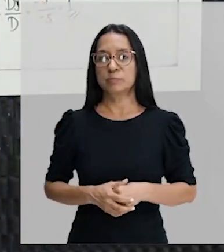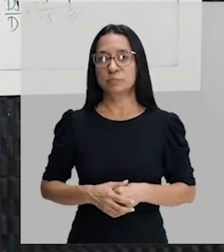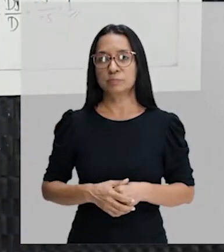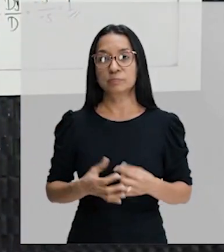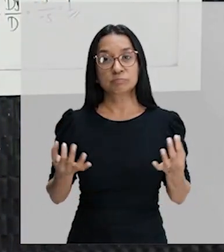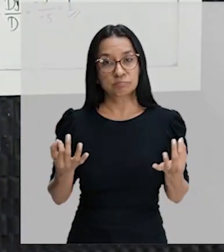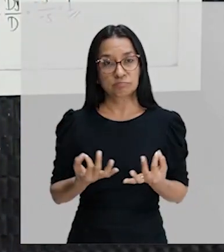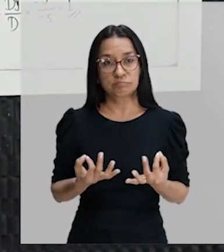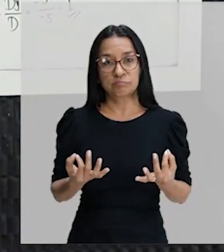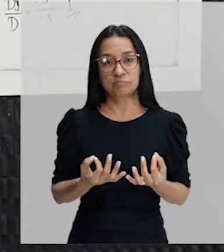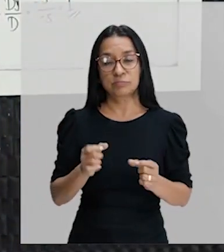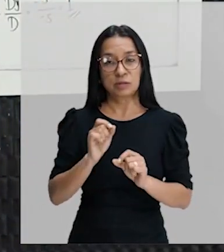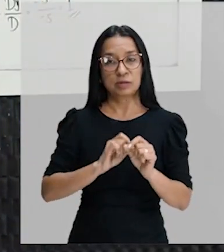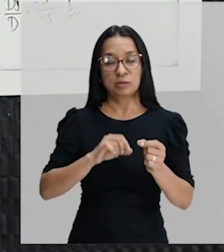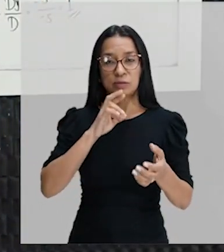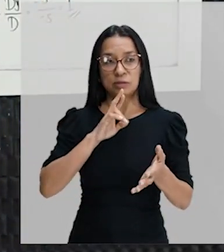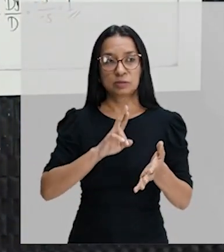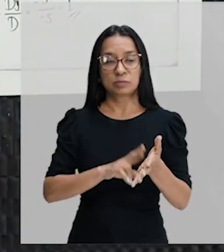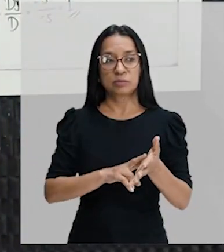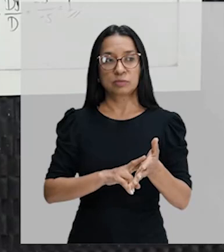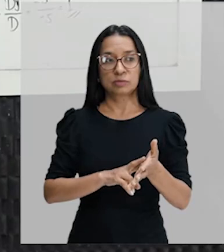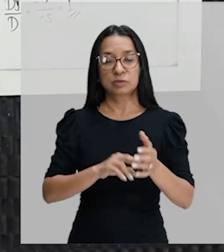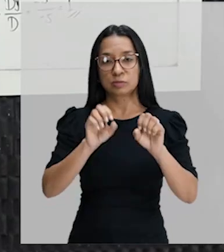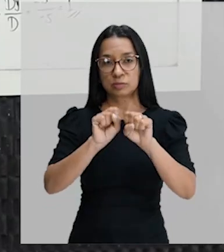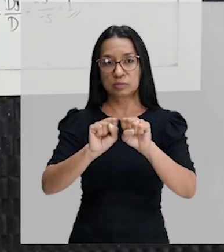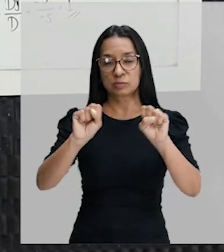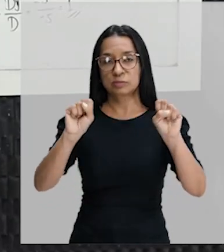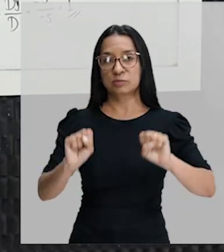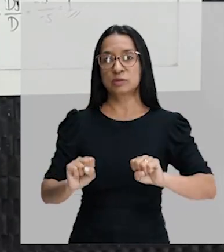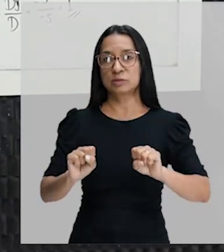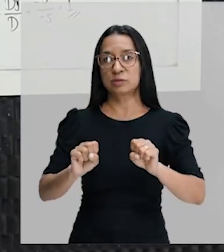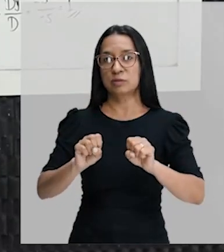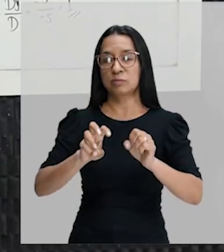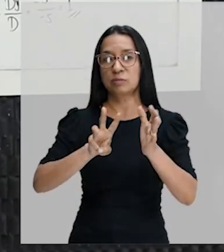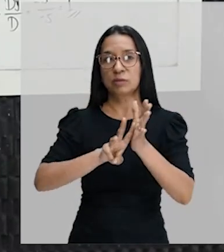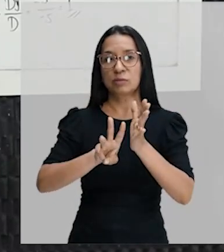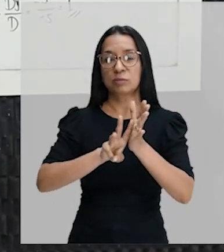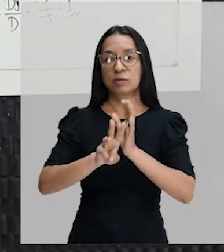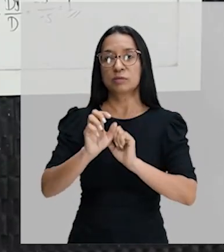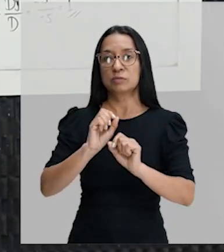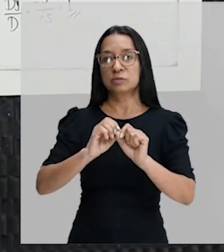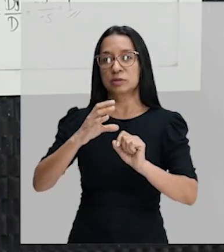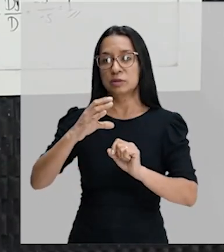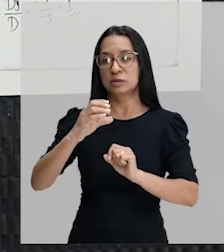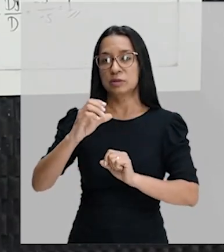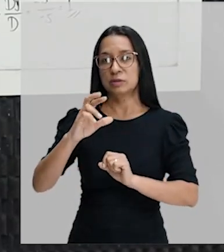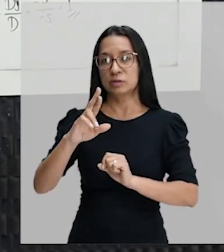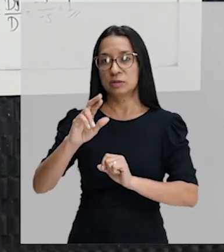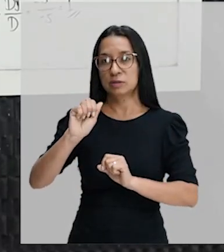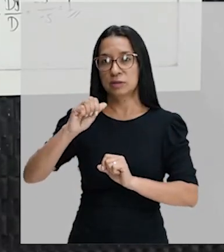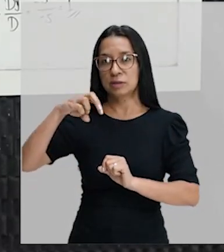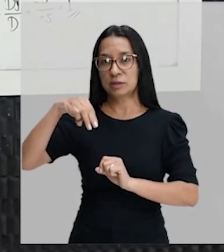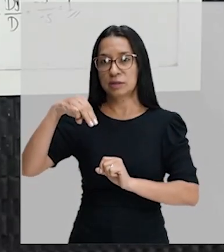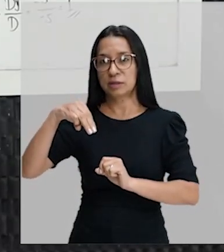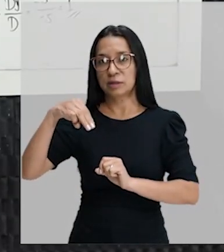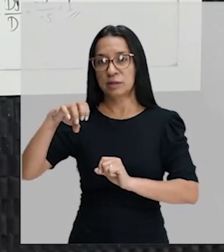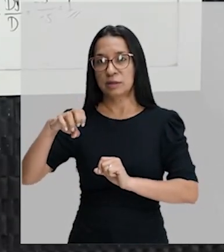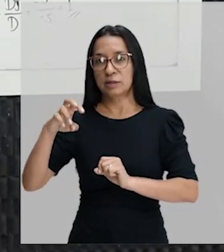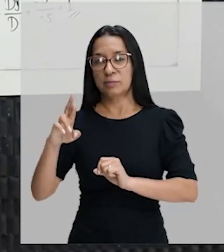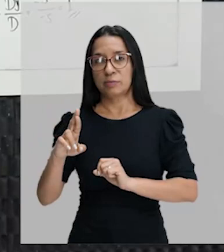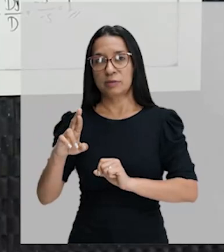Pronto. Essa é a resolução do sistema pelo método de Cramer. Se for uma equação que tem